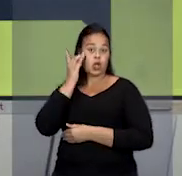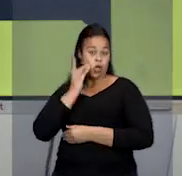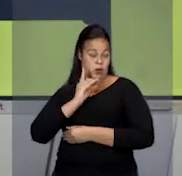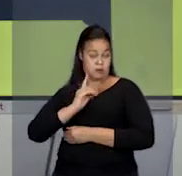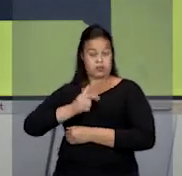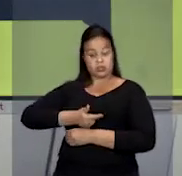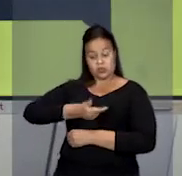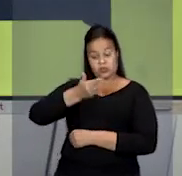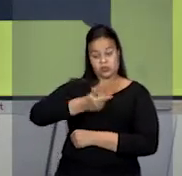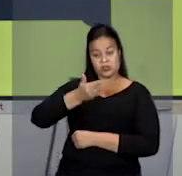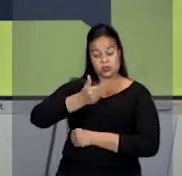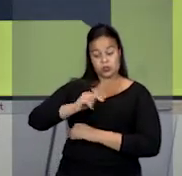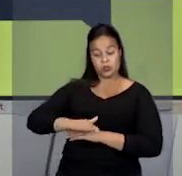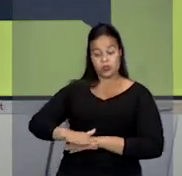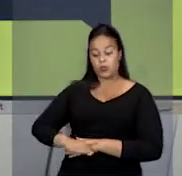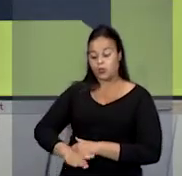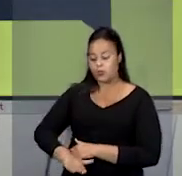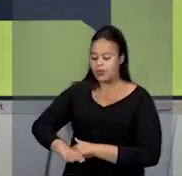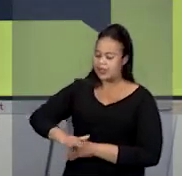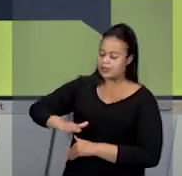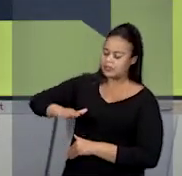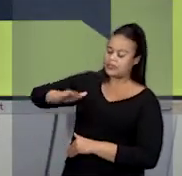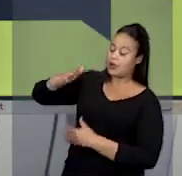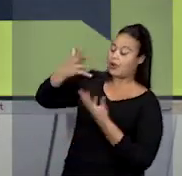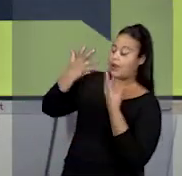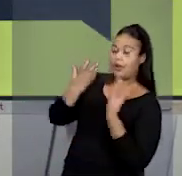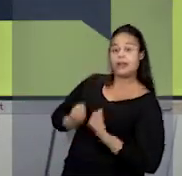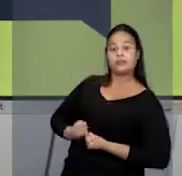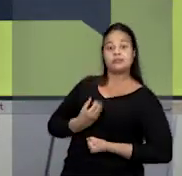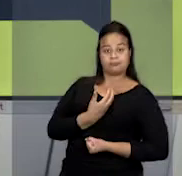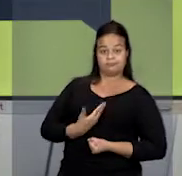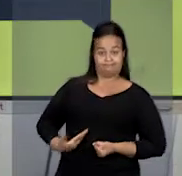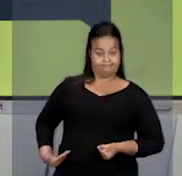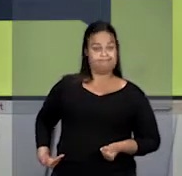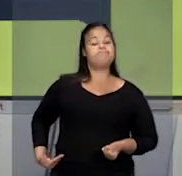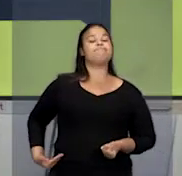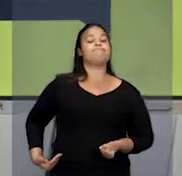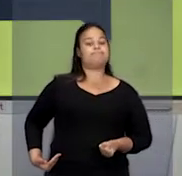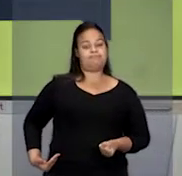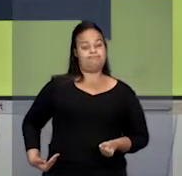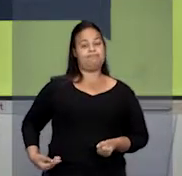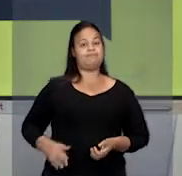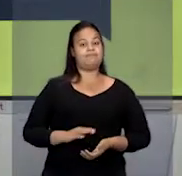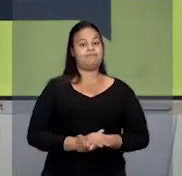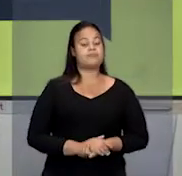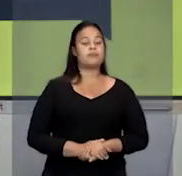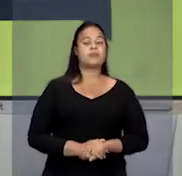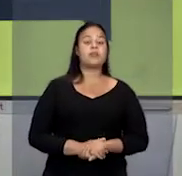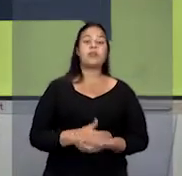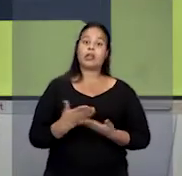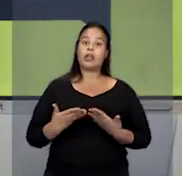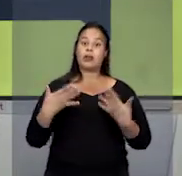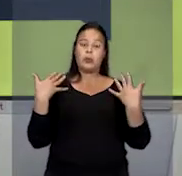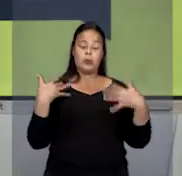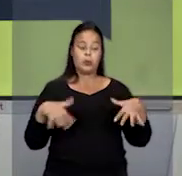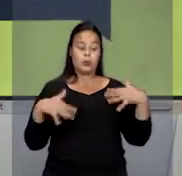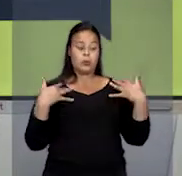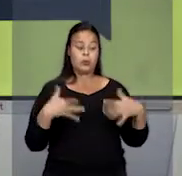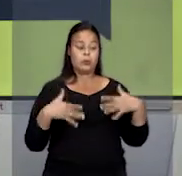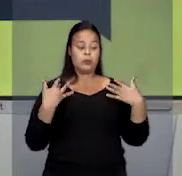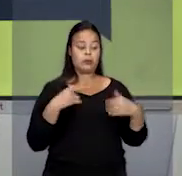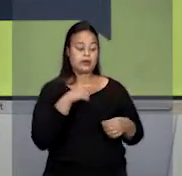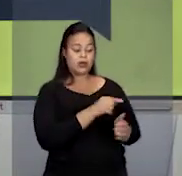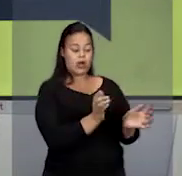II assumiu o governo. Aí o que acontece é que, com medo que os